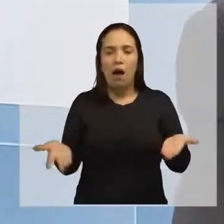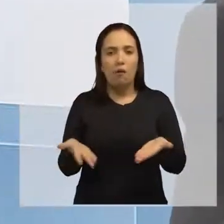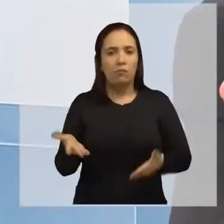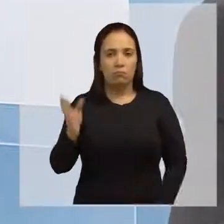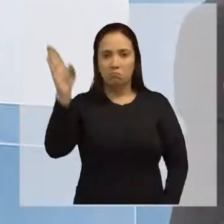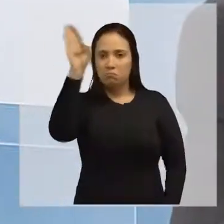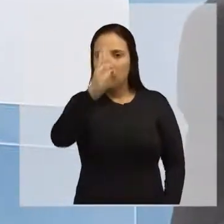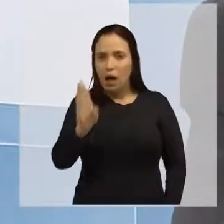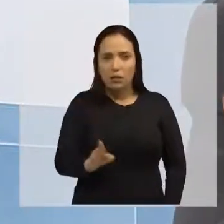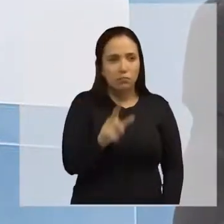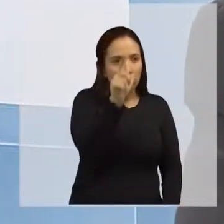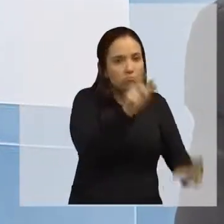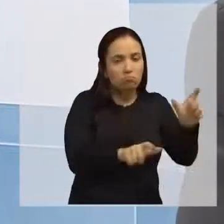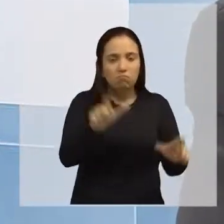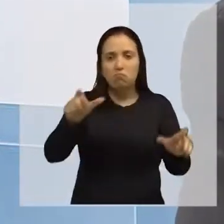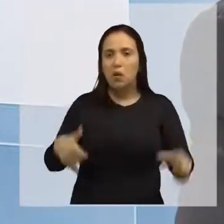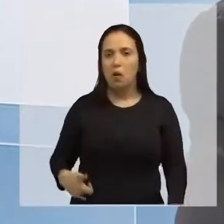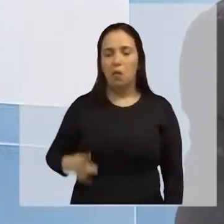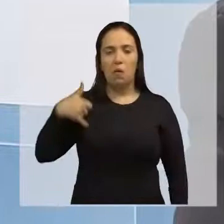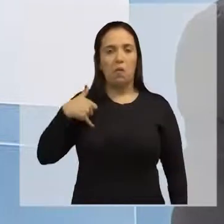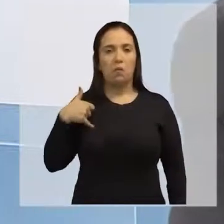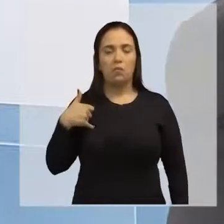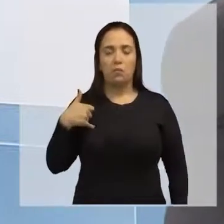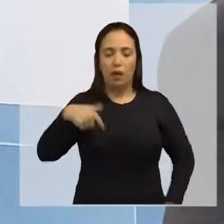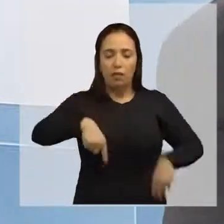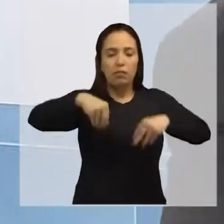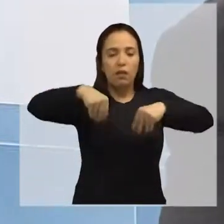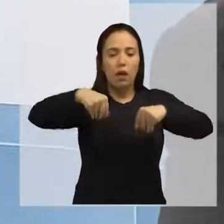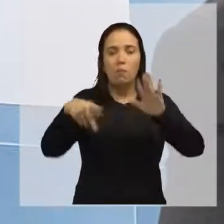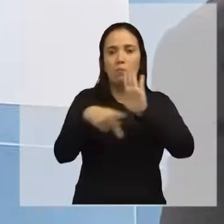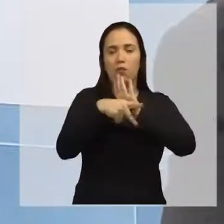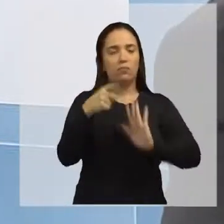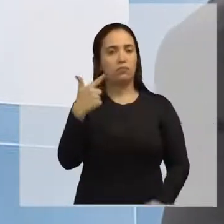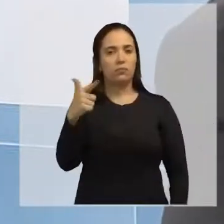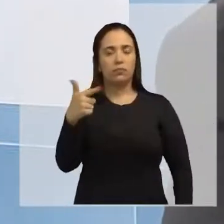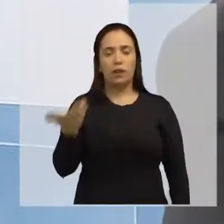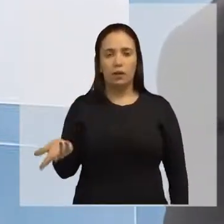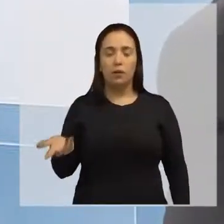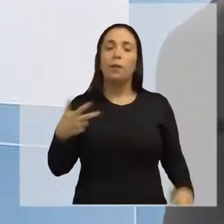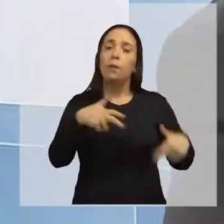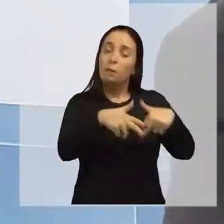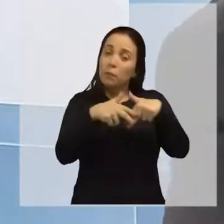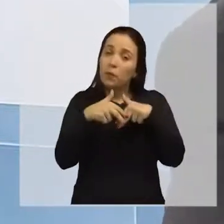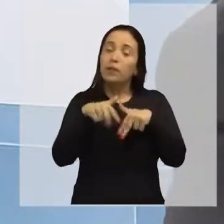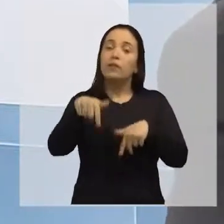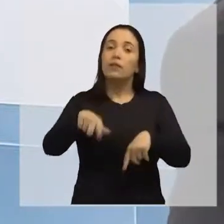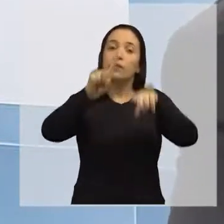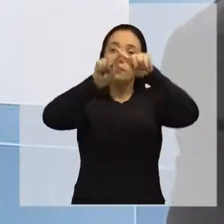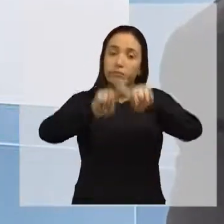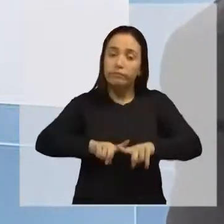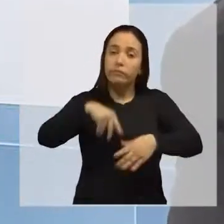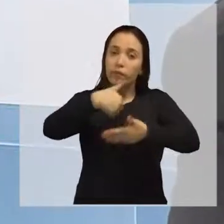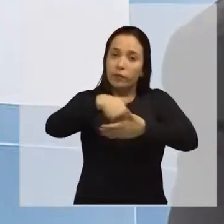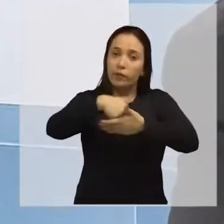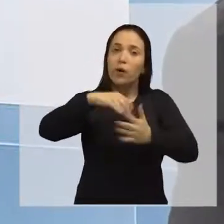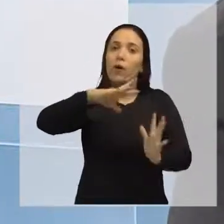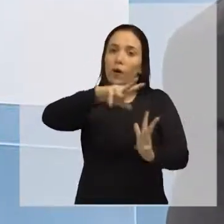nem tem muito orgulho, nem muito amor por ser brasileiro. Isso era colocado quando? Isso era colocado justamente durante esse